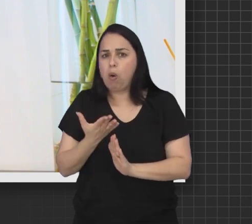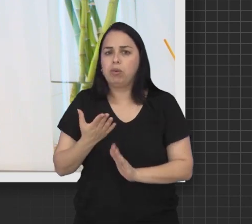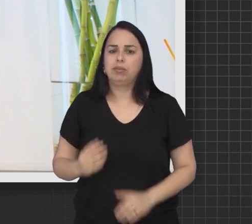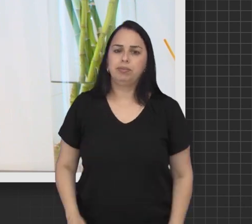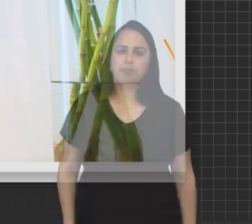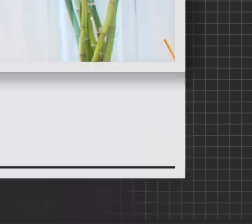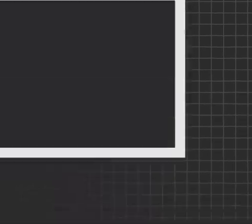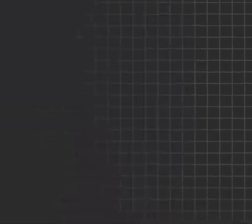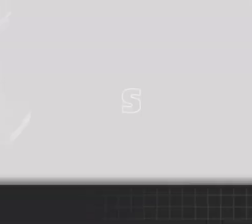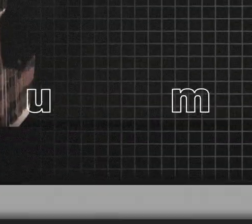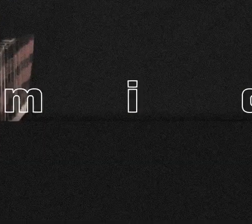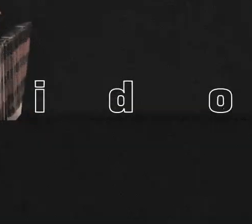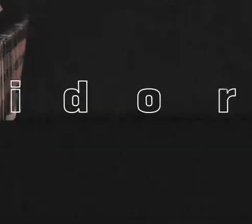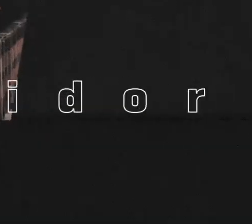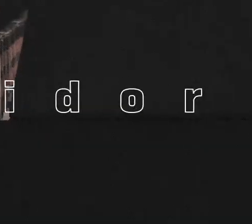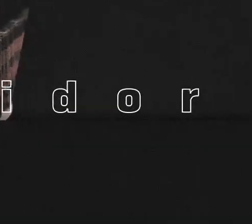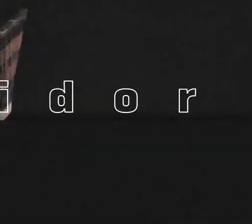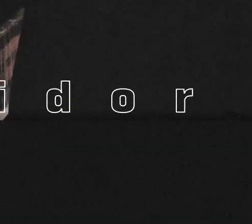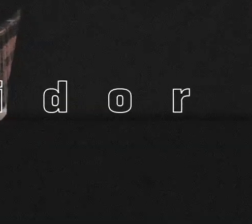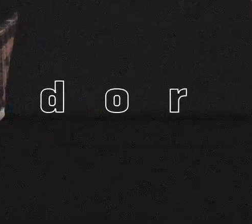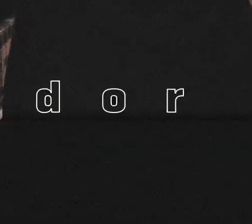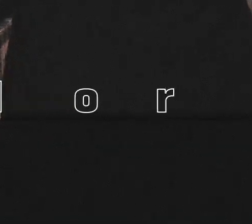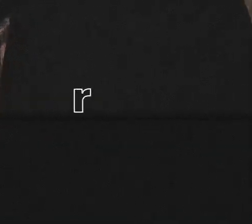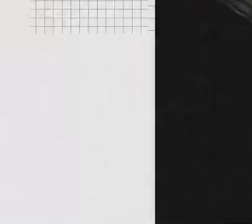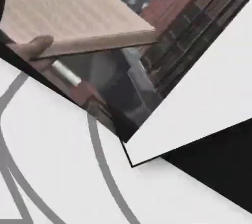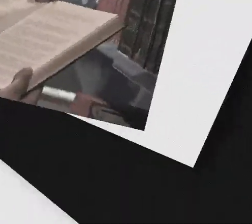serviço prestado.